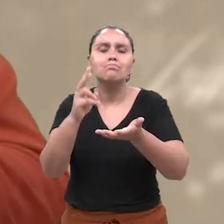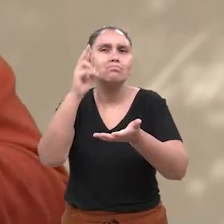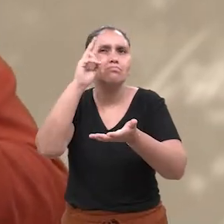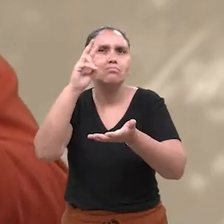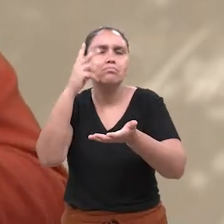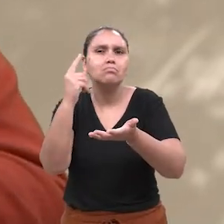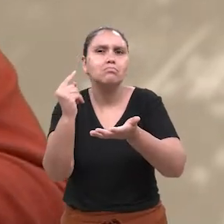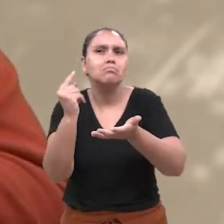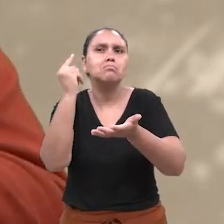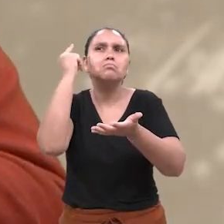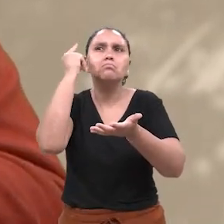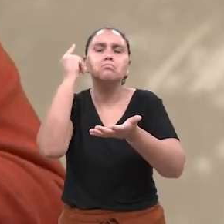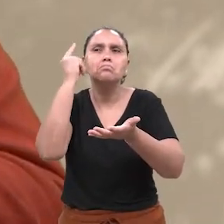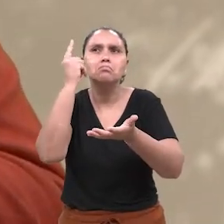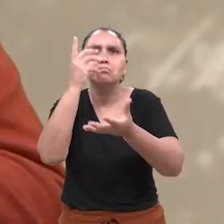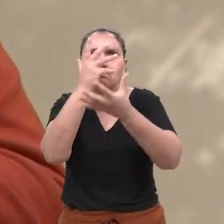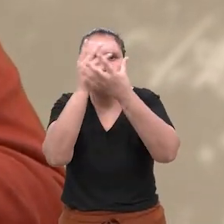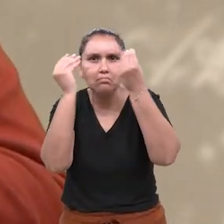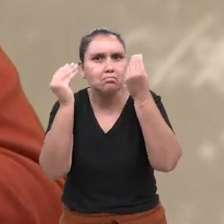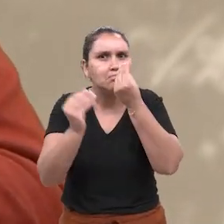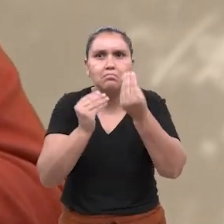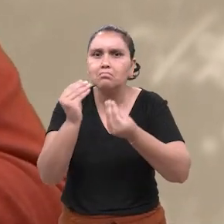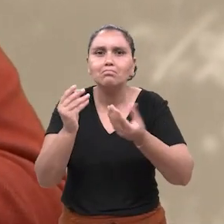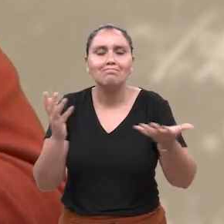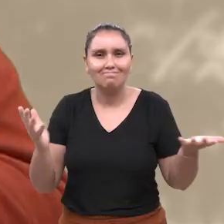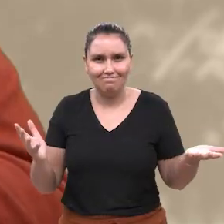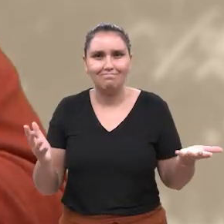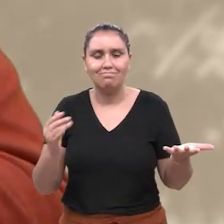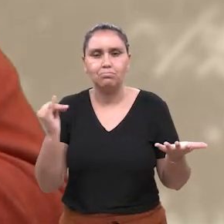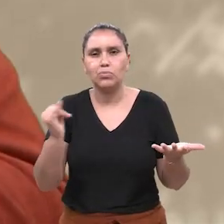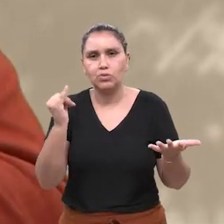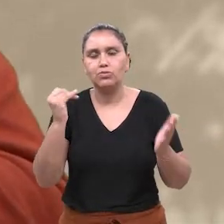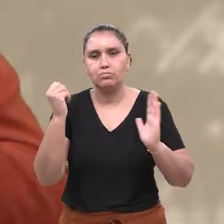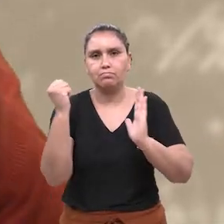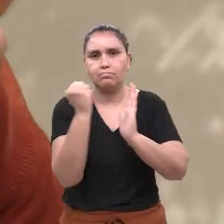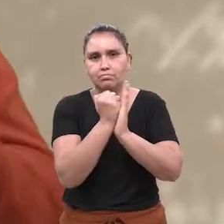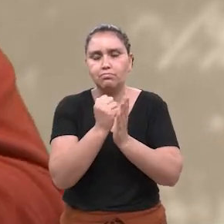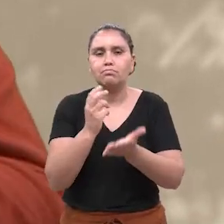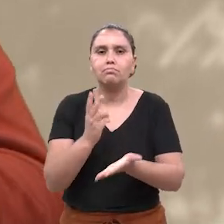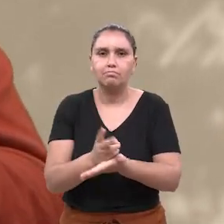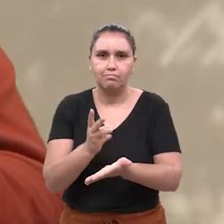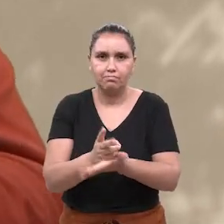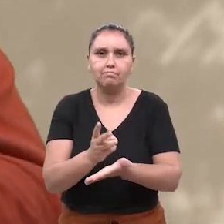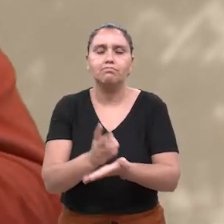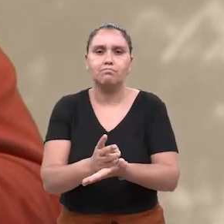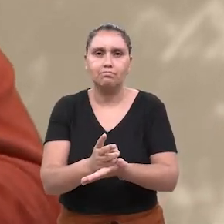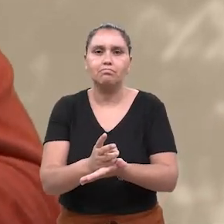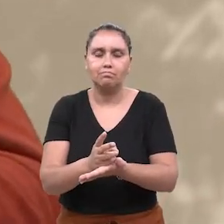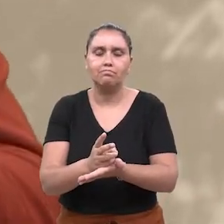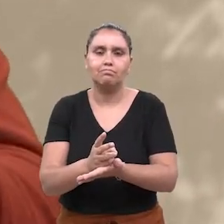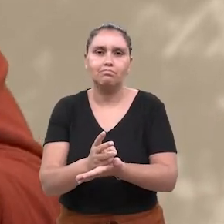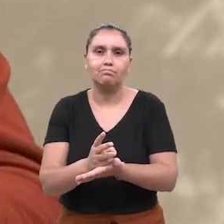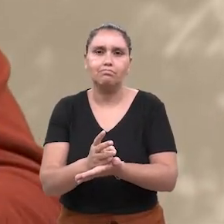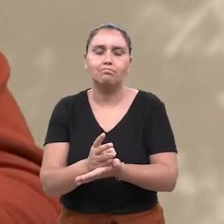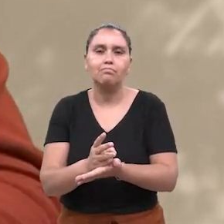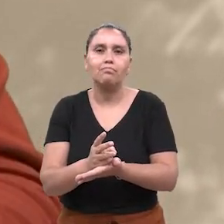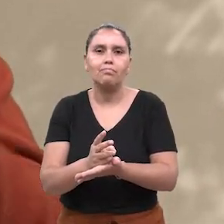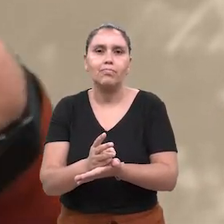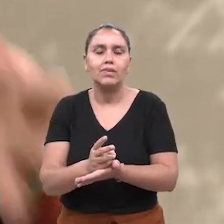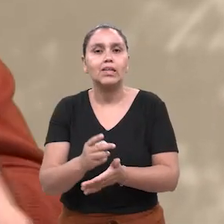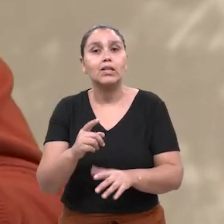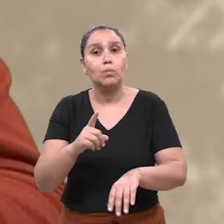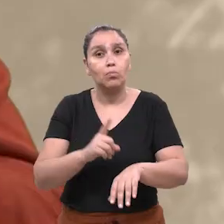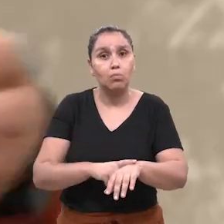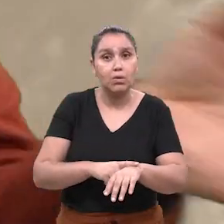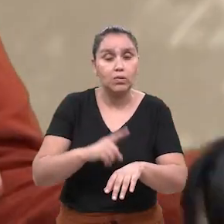eu acho que isso vem para eternizar a Casa Legislativa e eternizar aqueles que realmente tiveram que tomar decisão